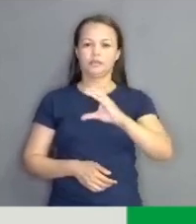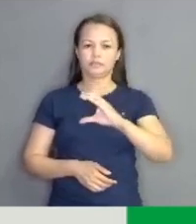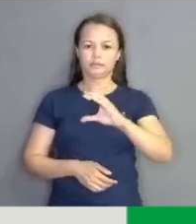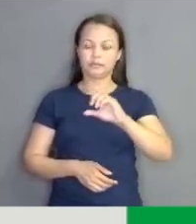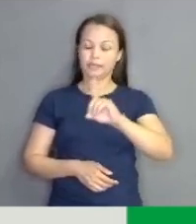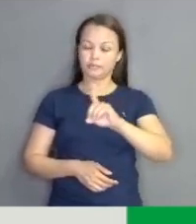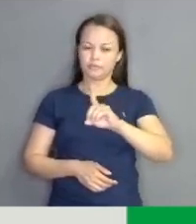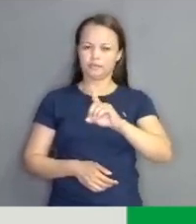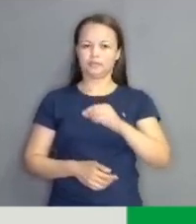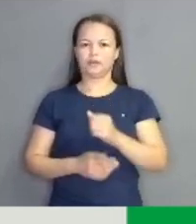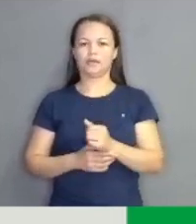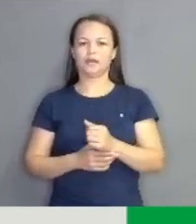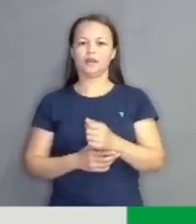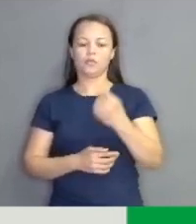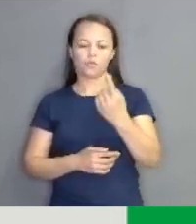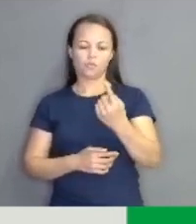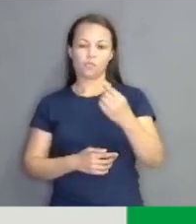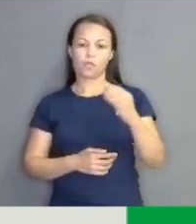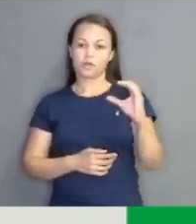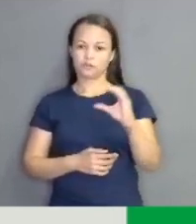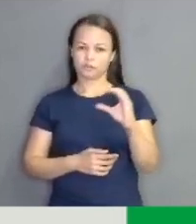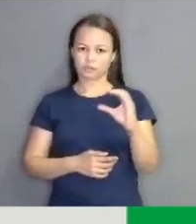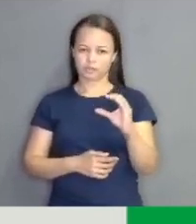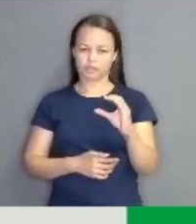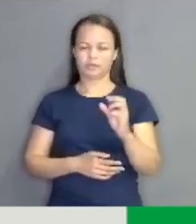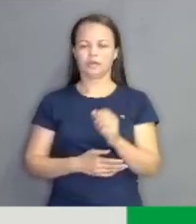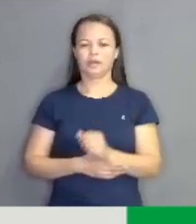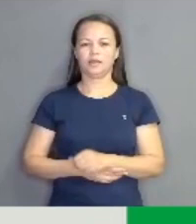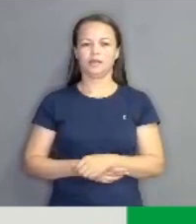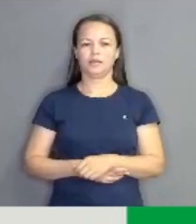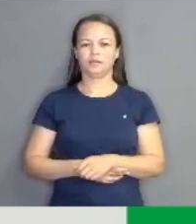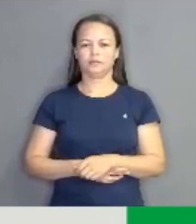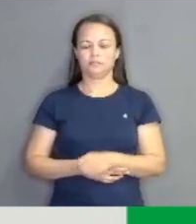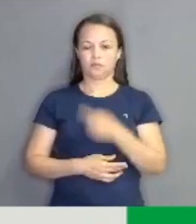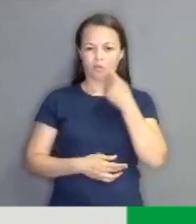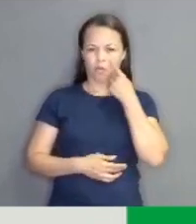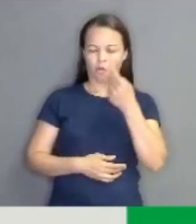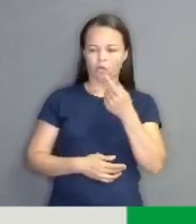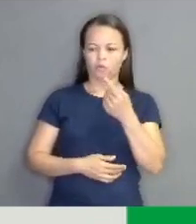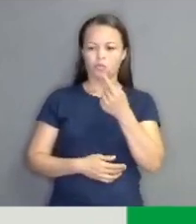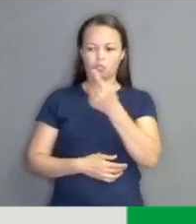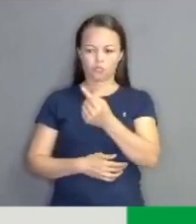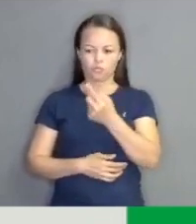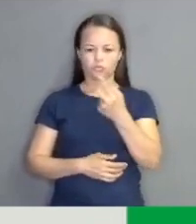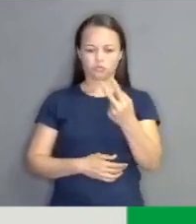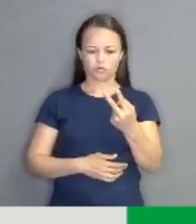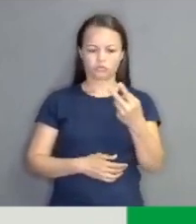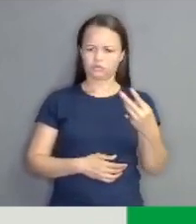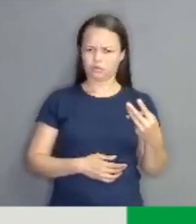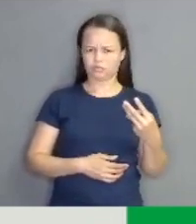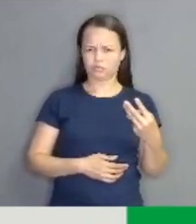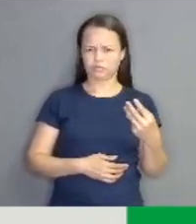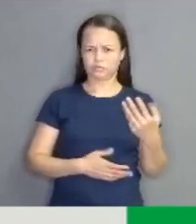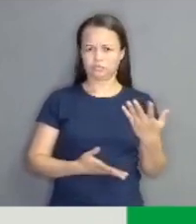1 centena, ó, 1, 2,